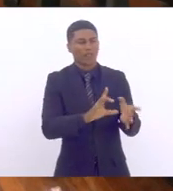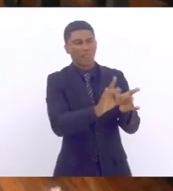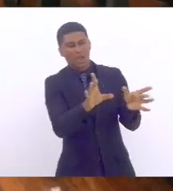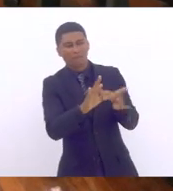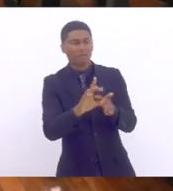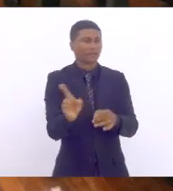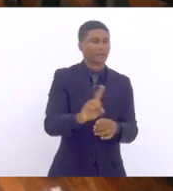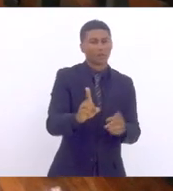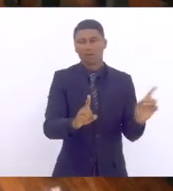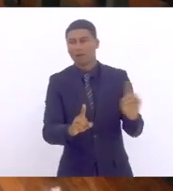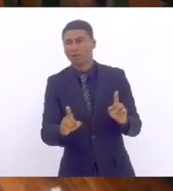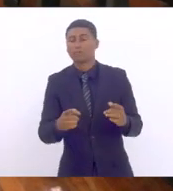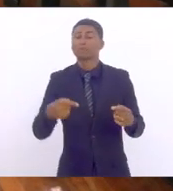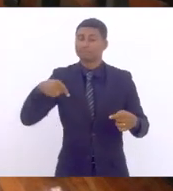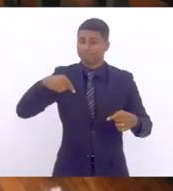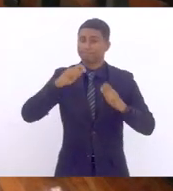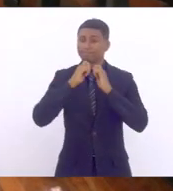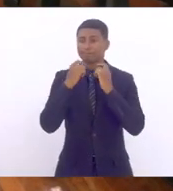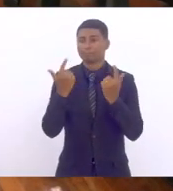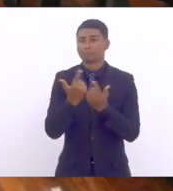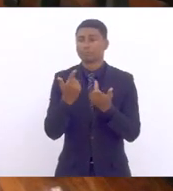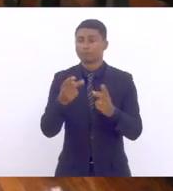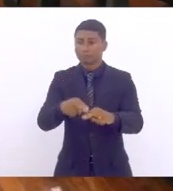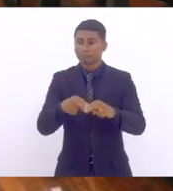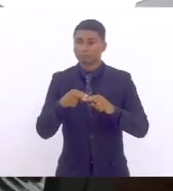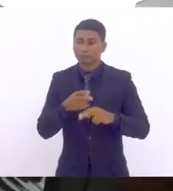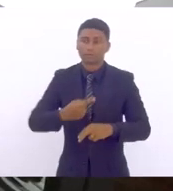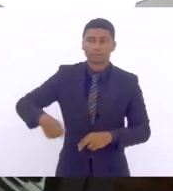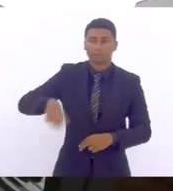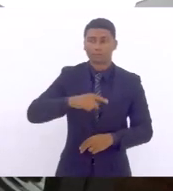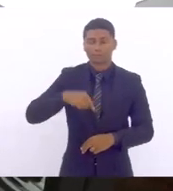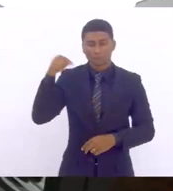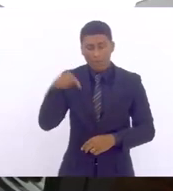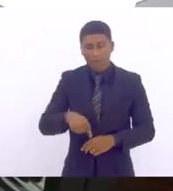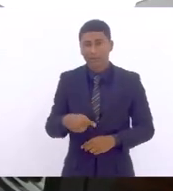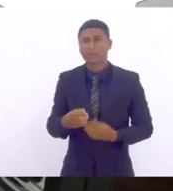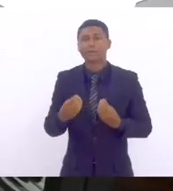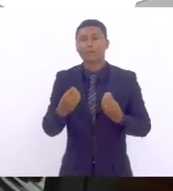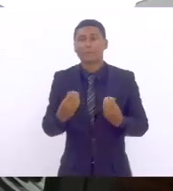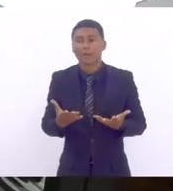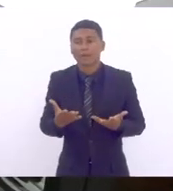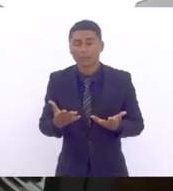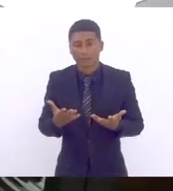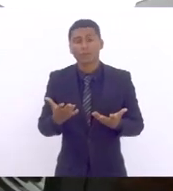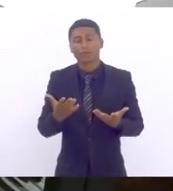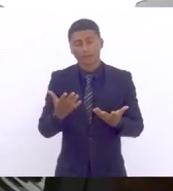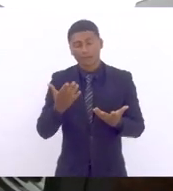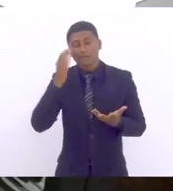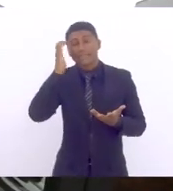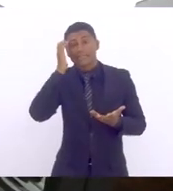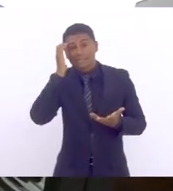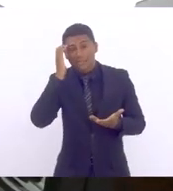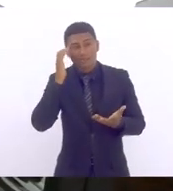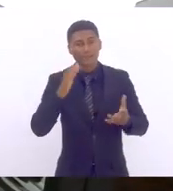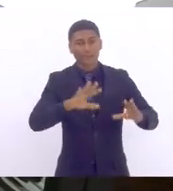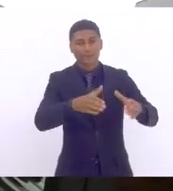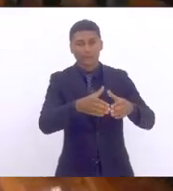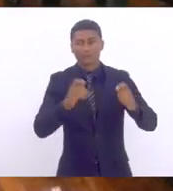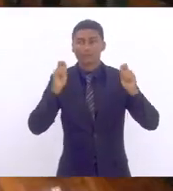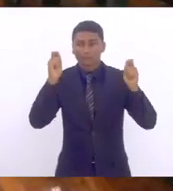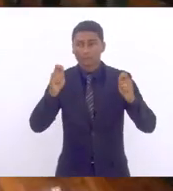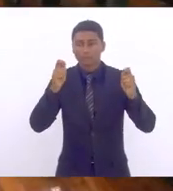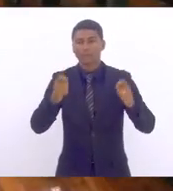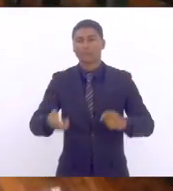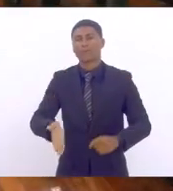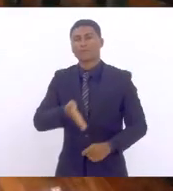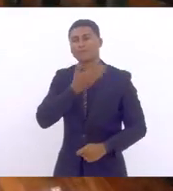é uma casa punitivista. É por isso que a gente está aqui, para entender que as torcidas organizadas têm, sim, aqui voz